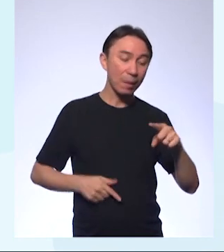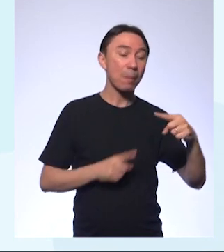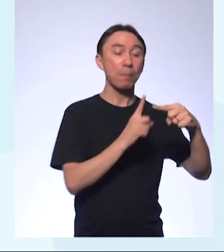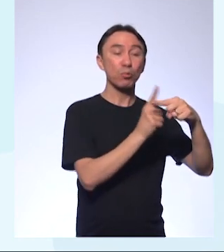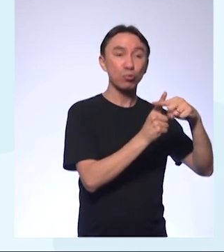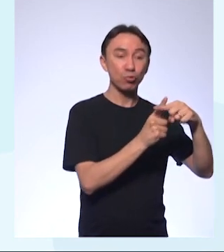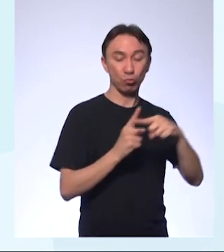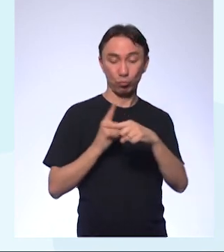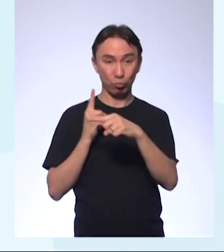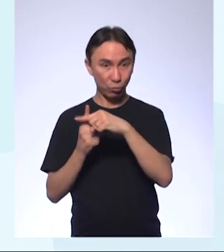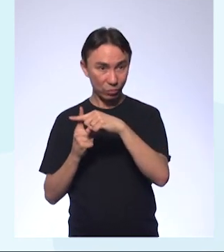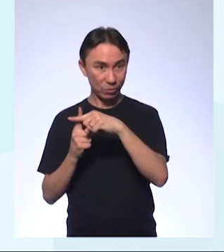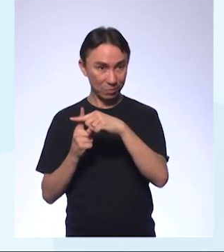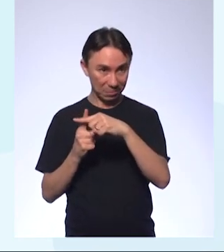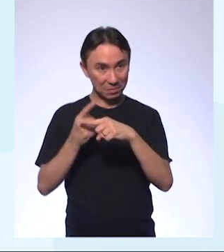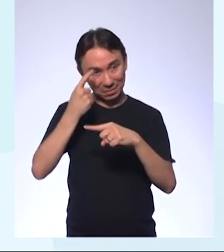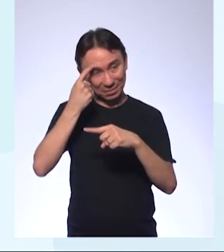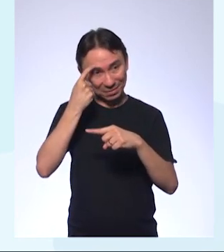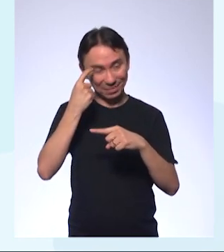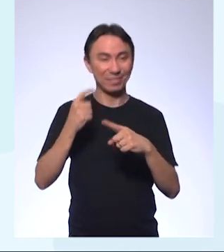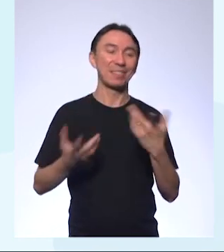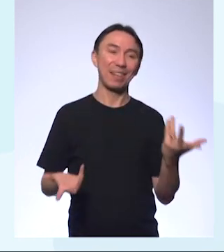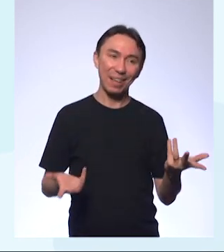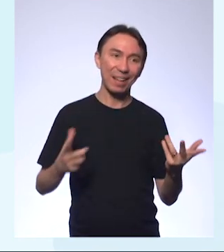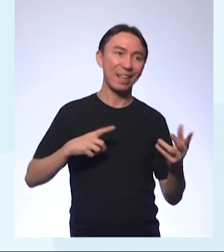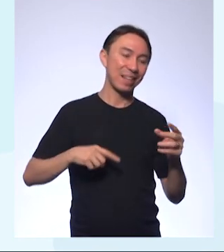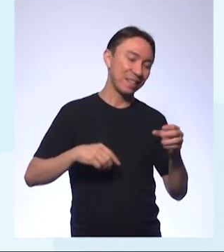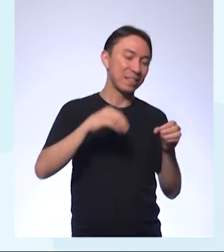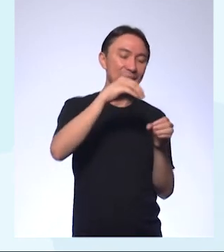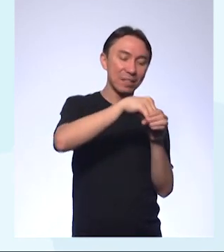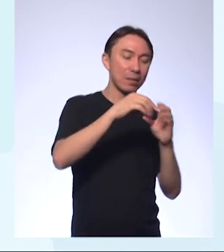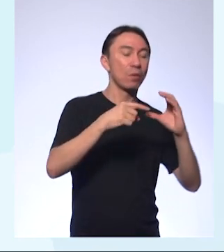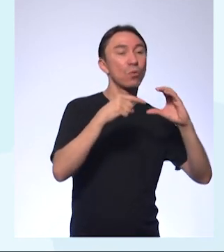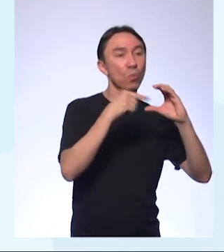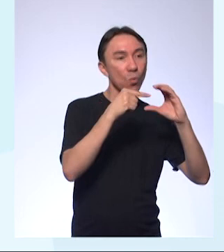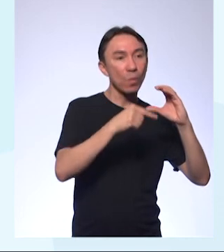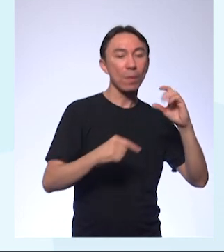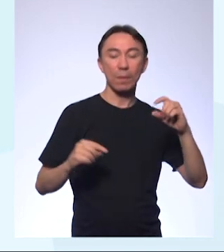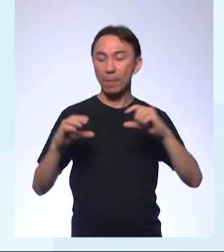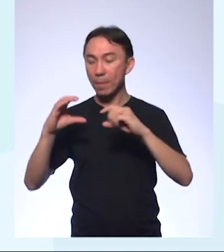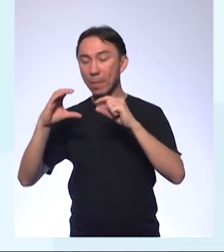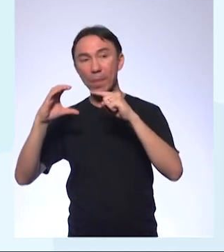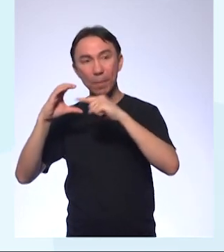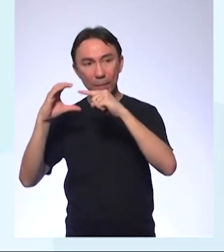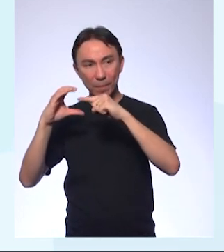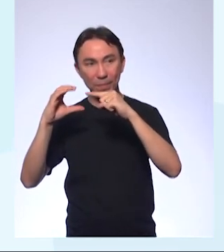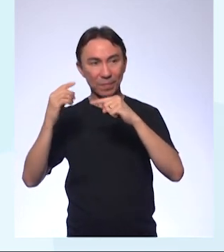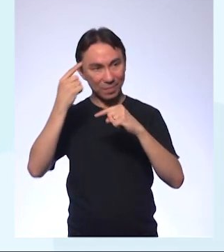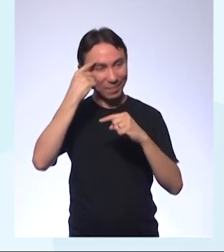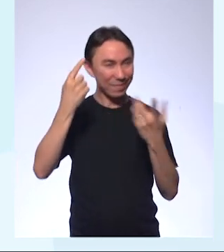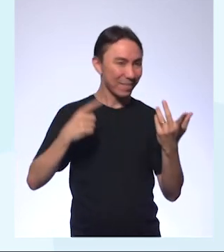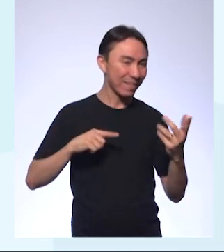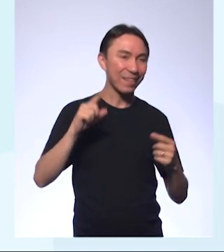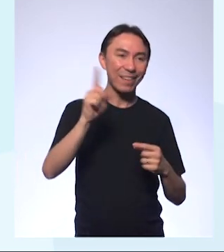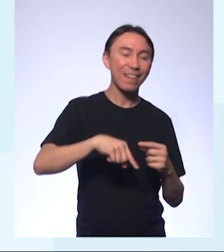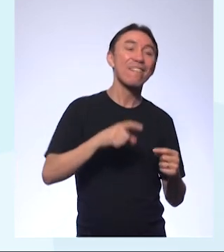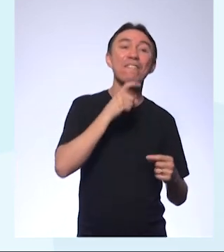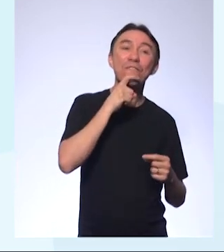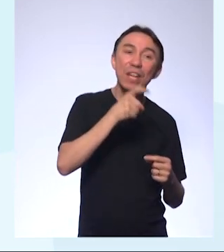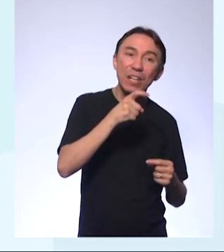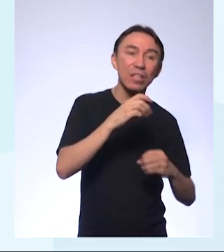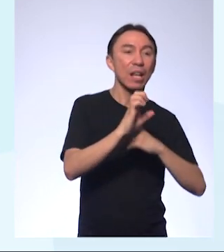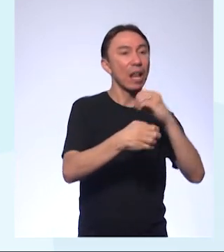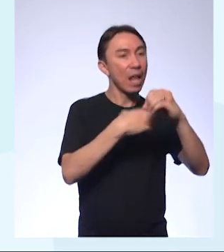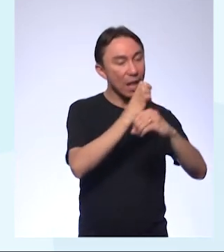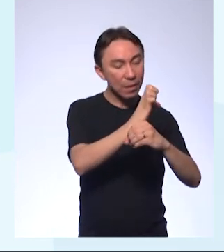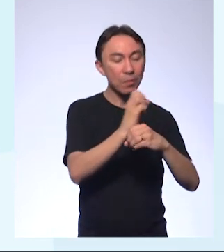está no núcleo, que são os prótons. Então, o elétron está representado pelo verde, o próton pelo vermelho e o nêutron pela